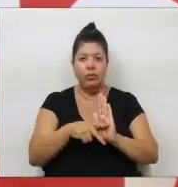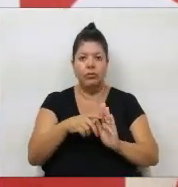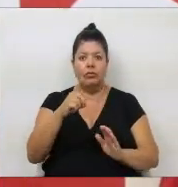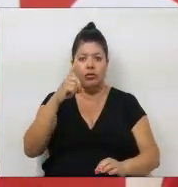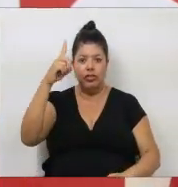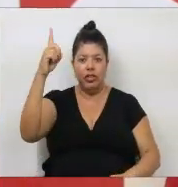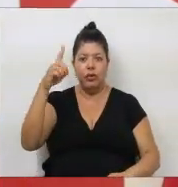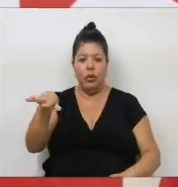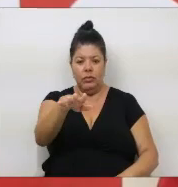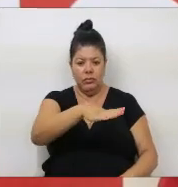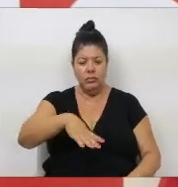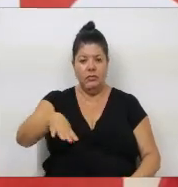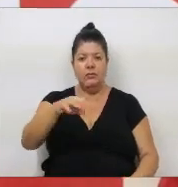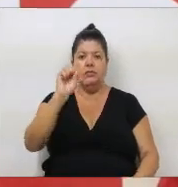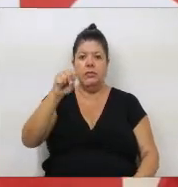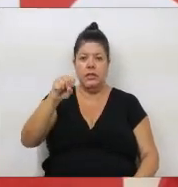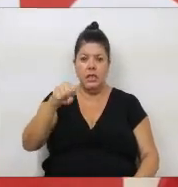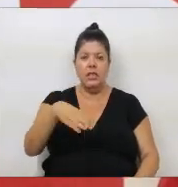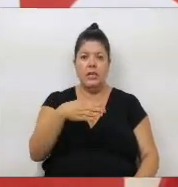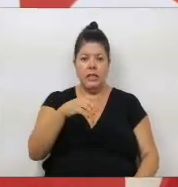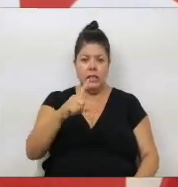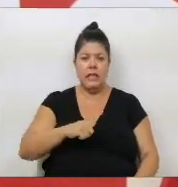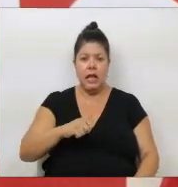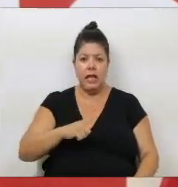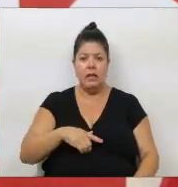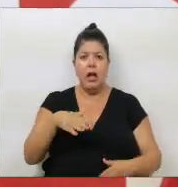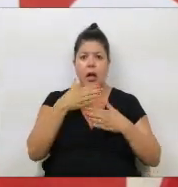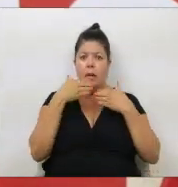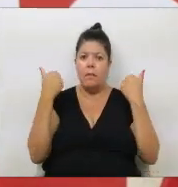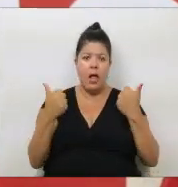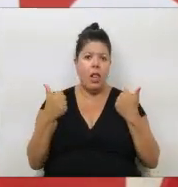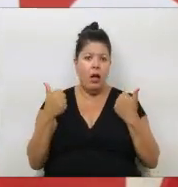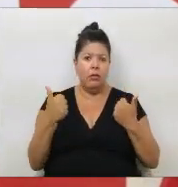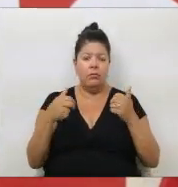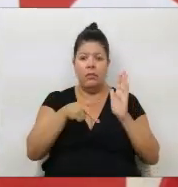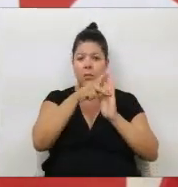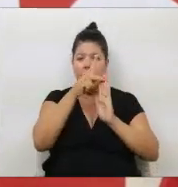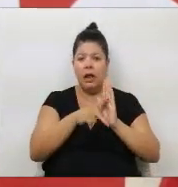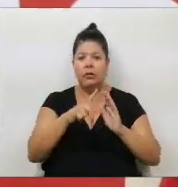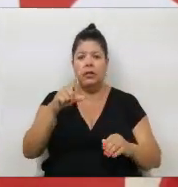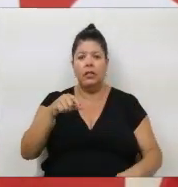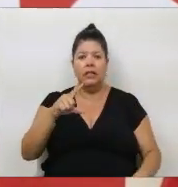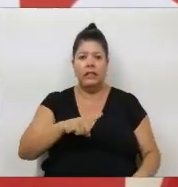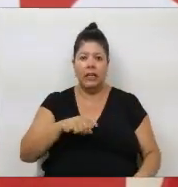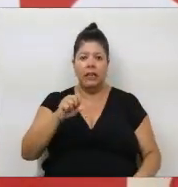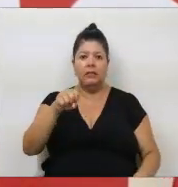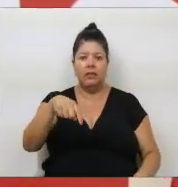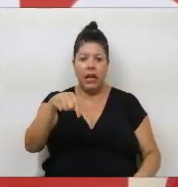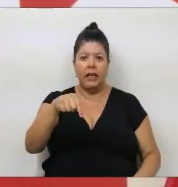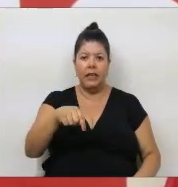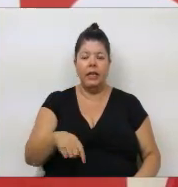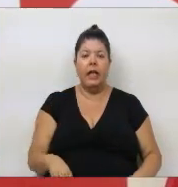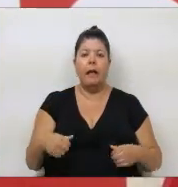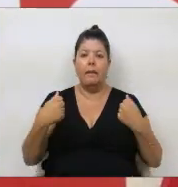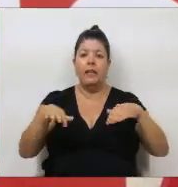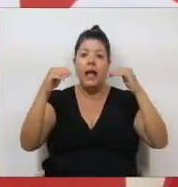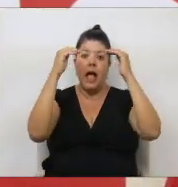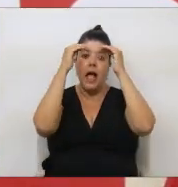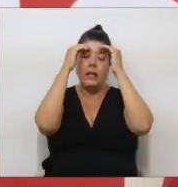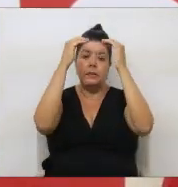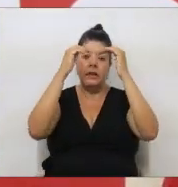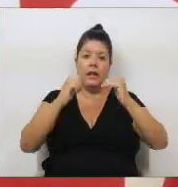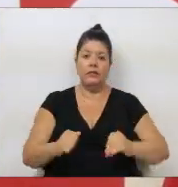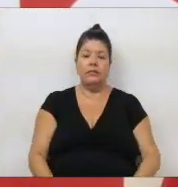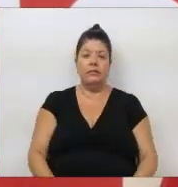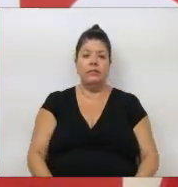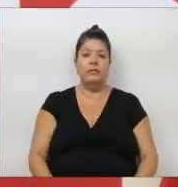O plano diretor. O plano diretor de Imbituba é um dos melhores planos que nós temos. Ele precisa ser respeitado. Essa